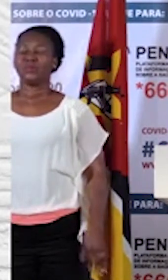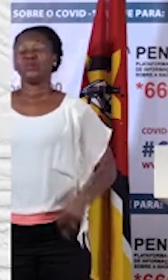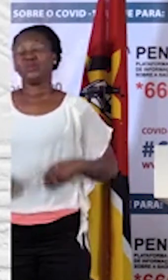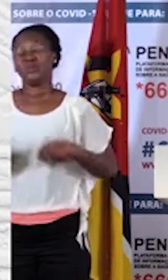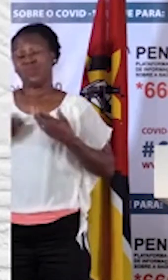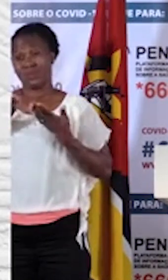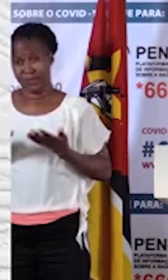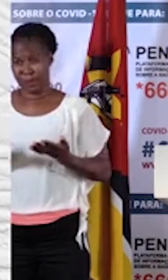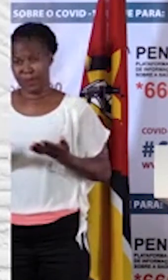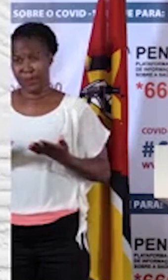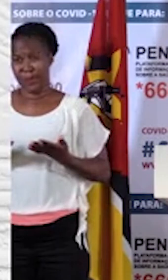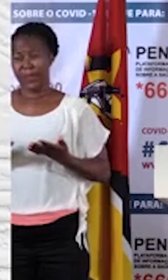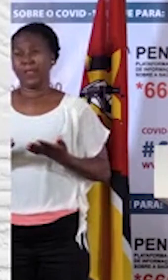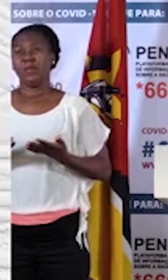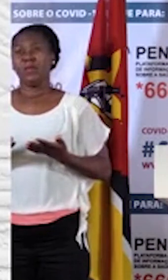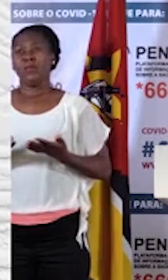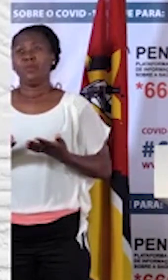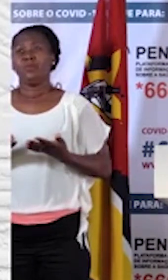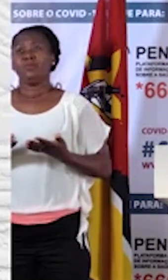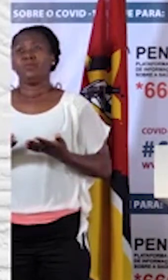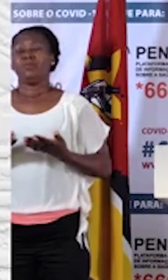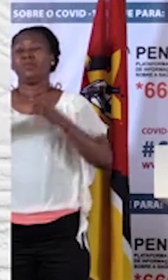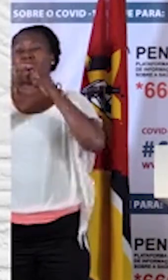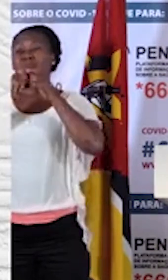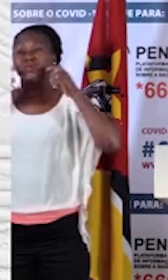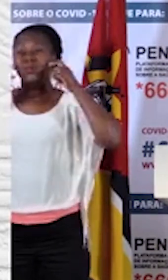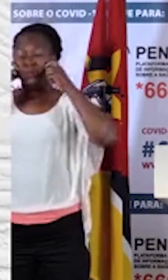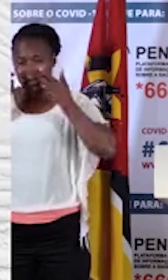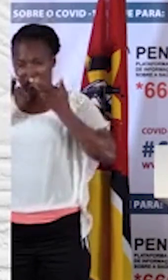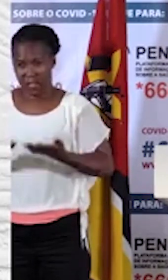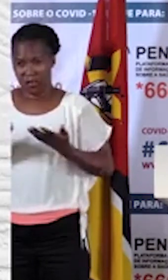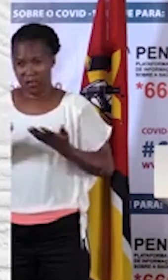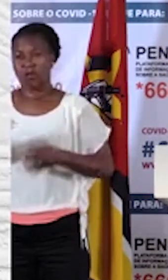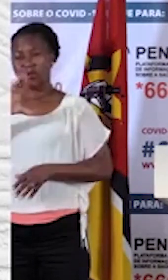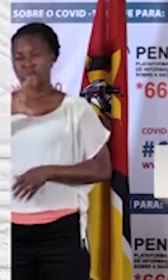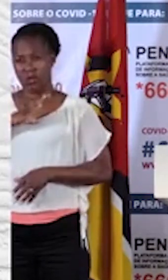Assim sendo, Moçambique neste momento tem